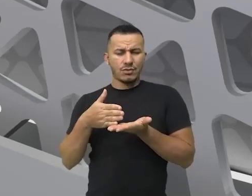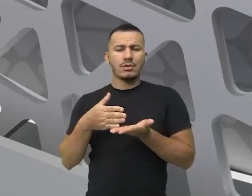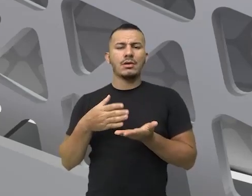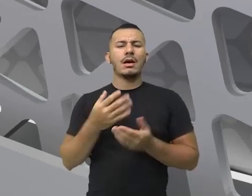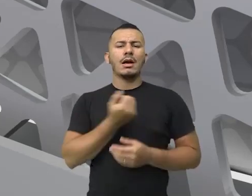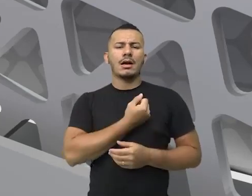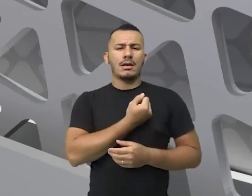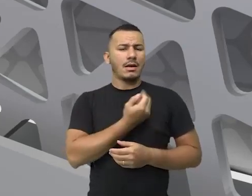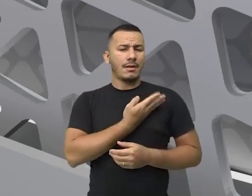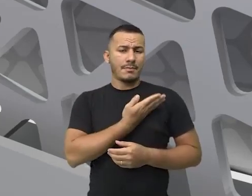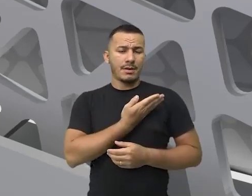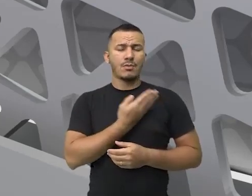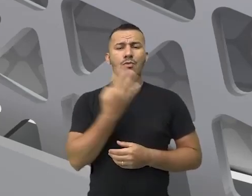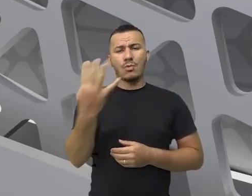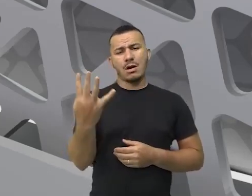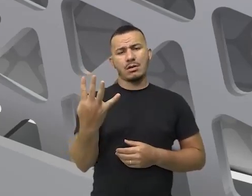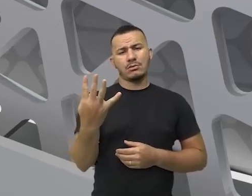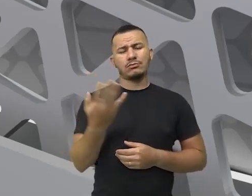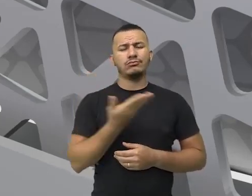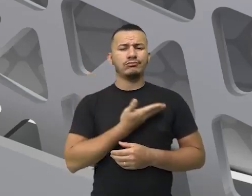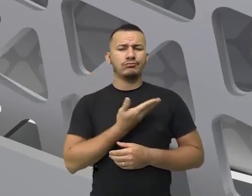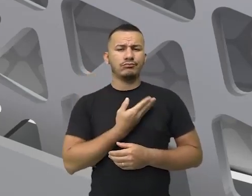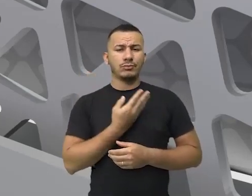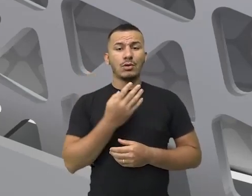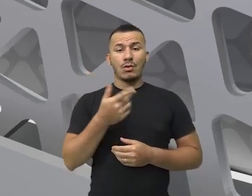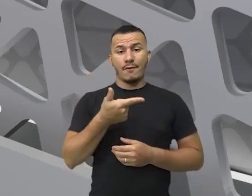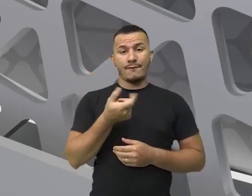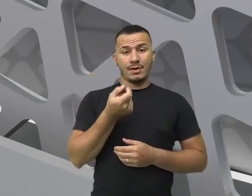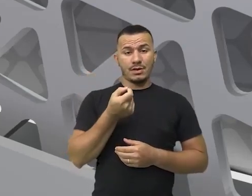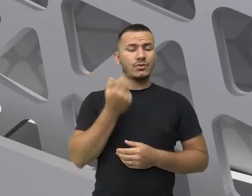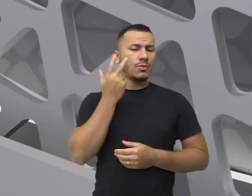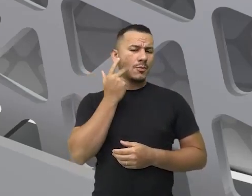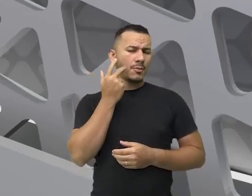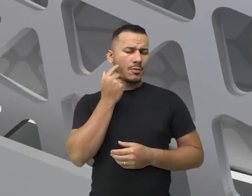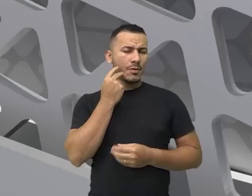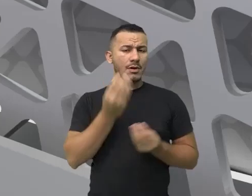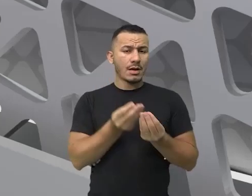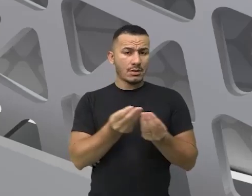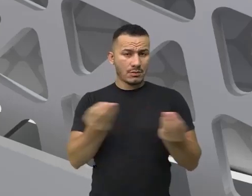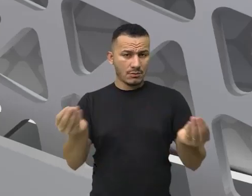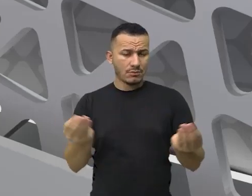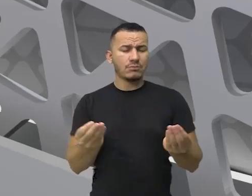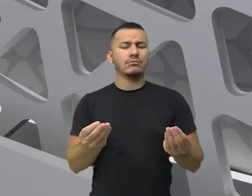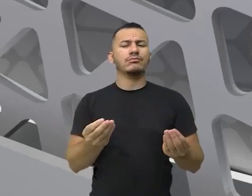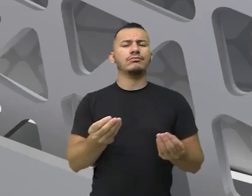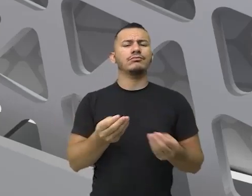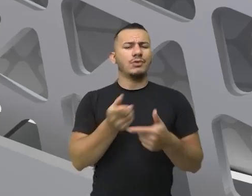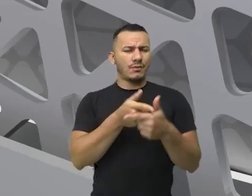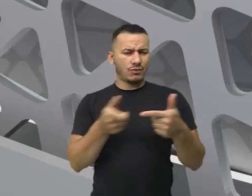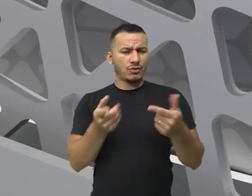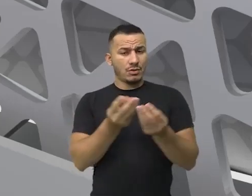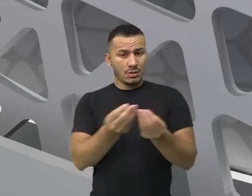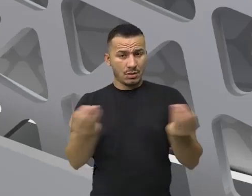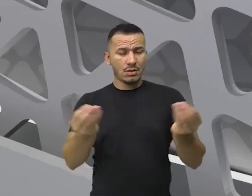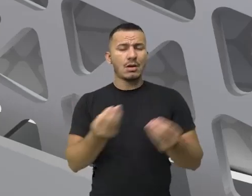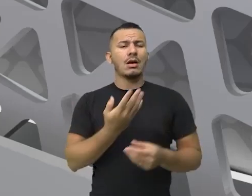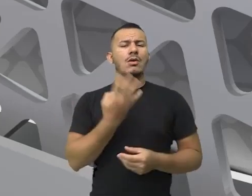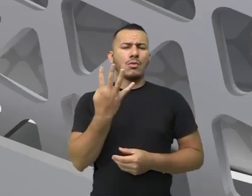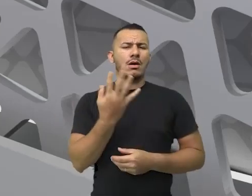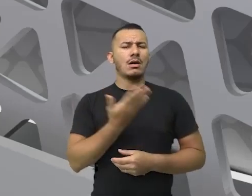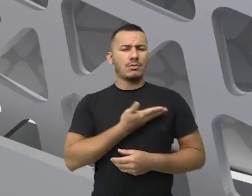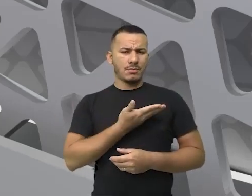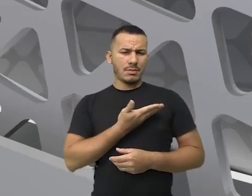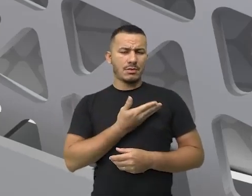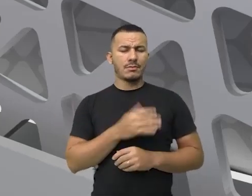4 coleguinhas seu. Atenção, você tem 20 bombons e quer dividir entre 4 coleguinhas seu. Que